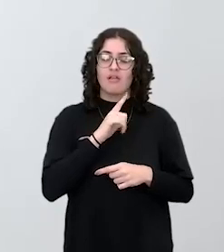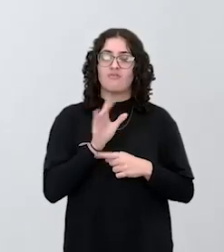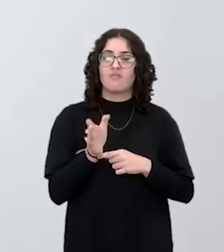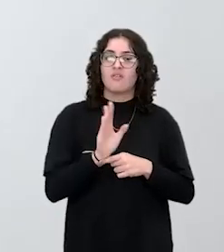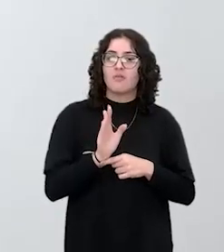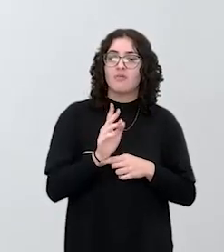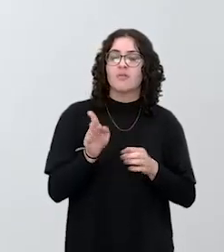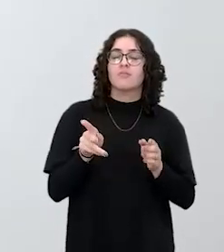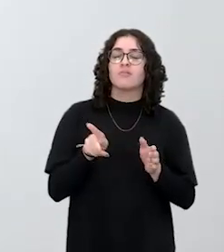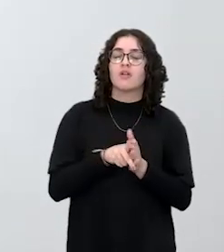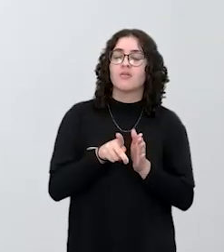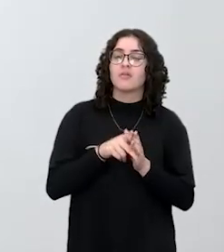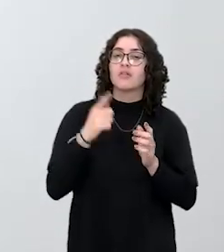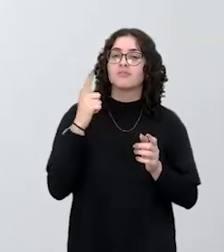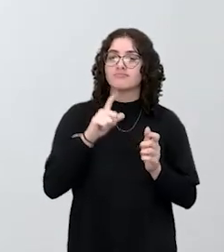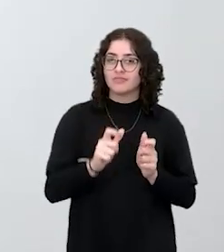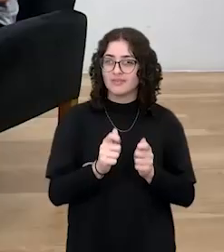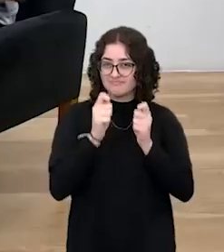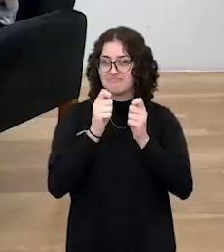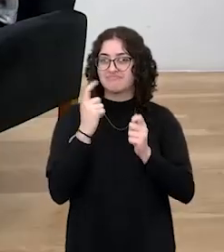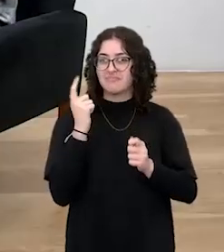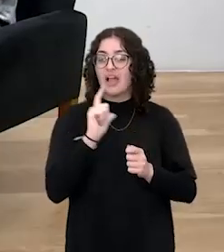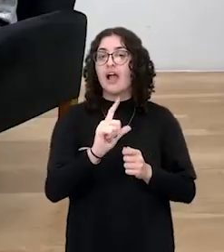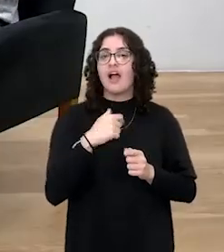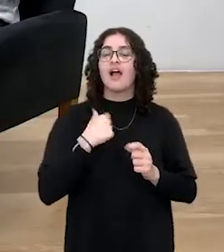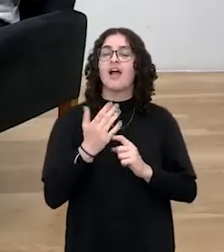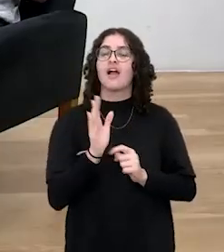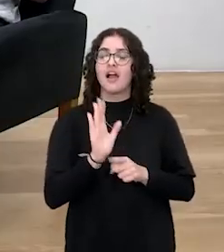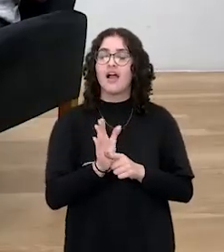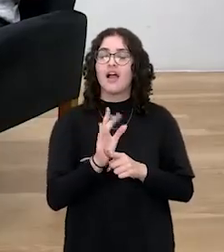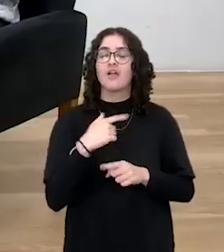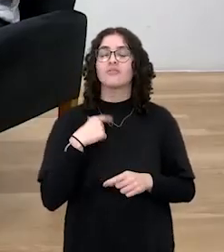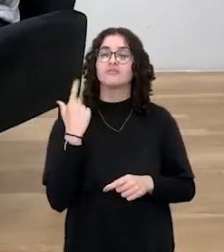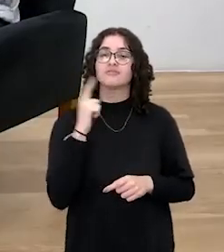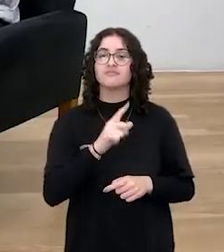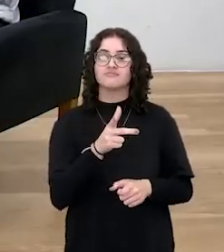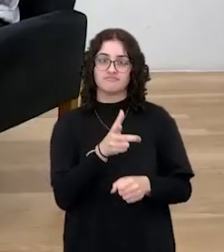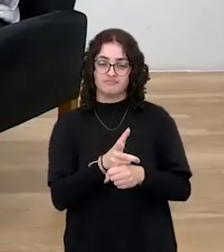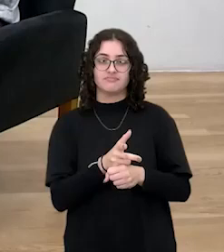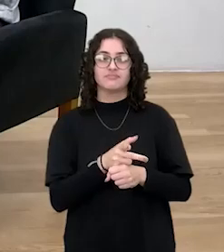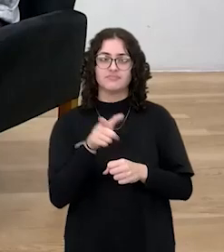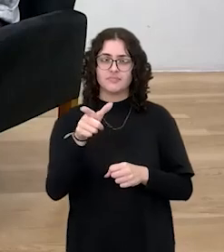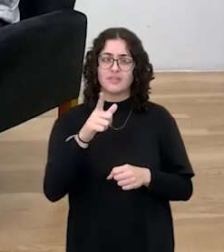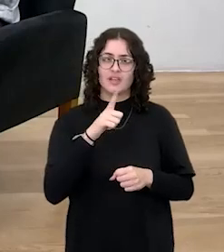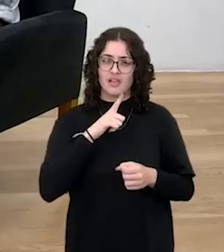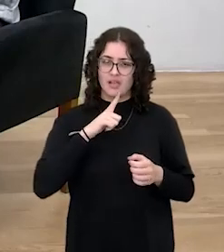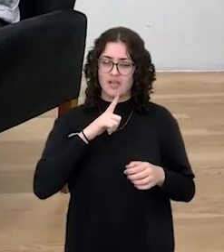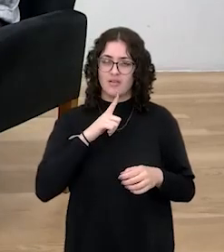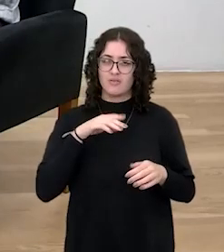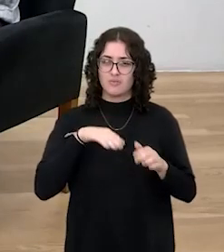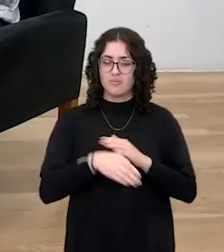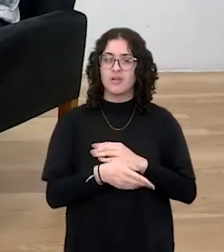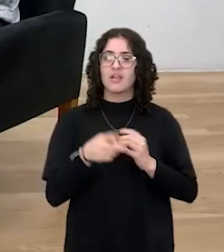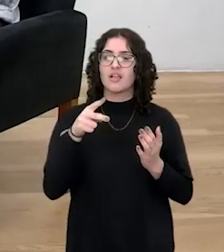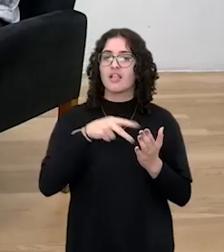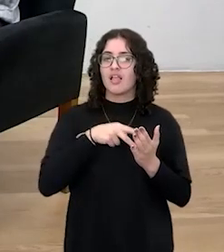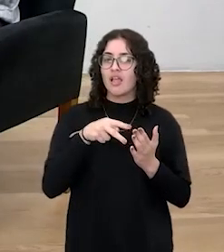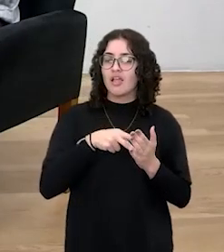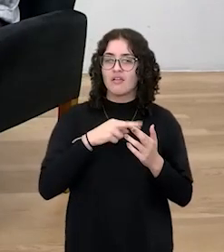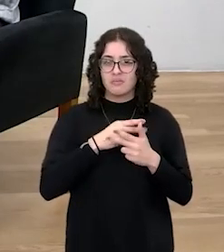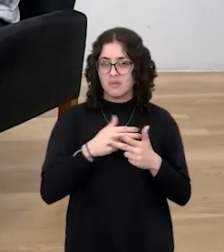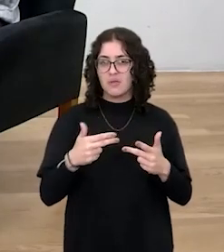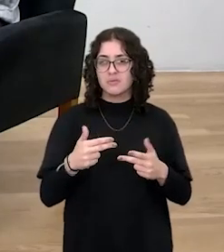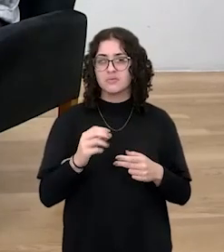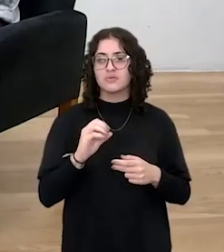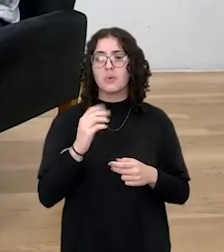vai chegar em mim e eu vou poder assistir. Você tem o hábito de ler caderno cultural perto do final de semana para ver estreia, essas coisas, ou